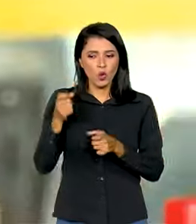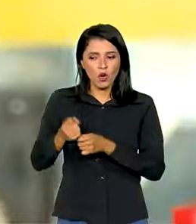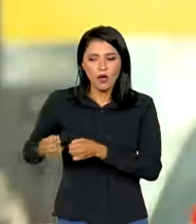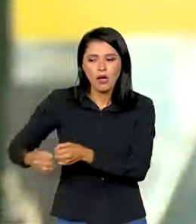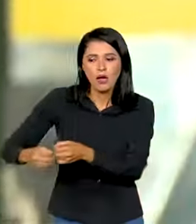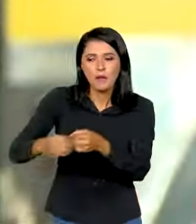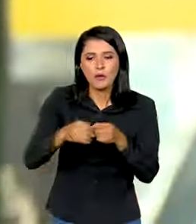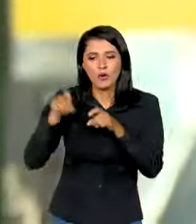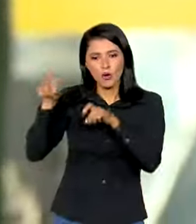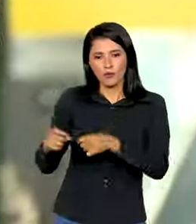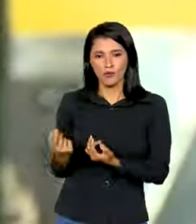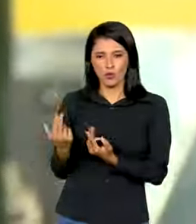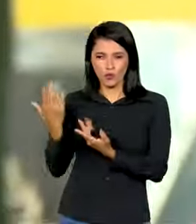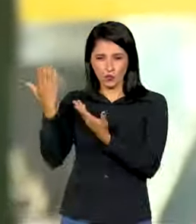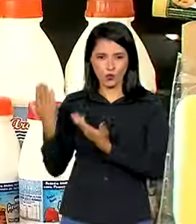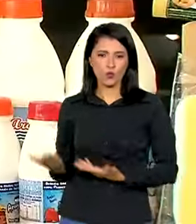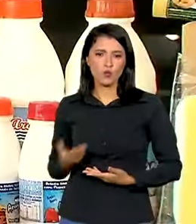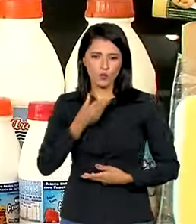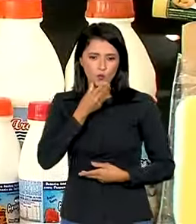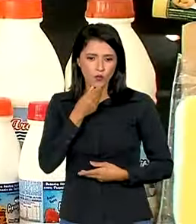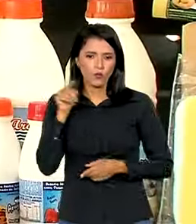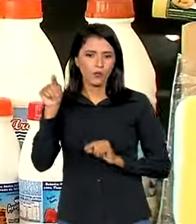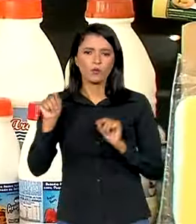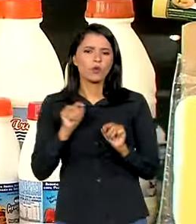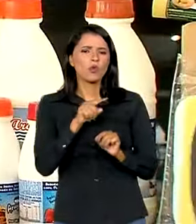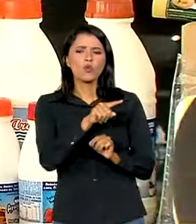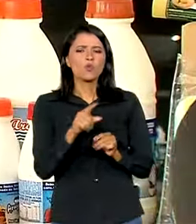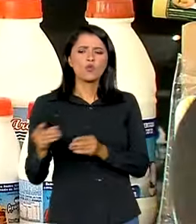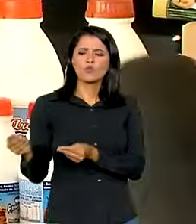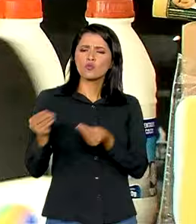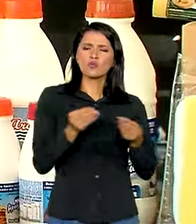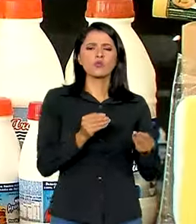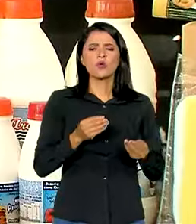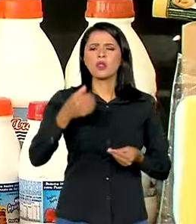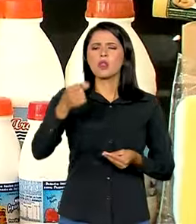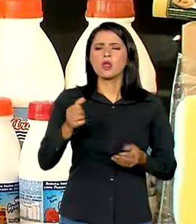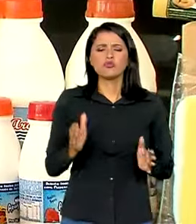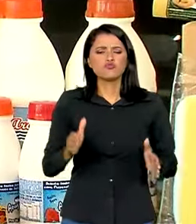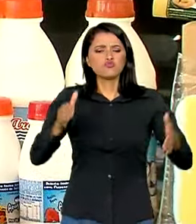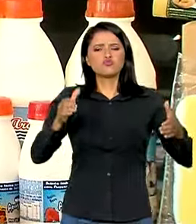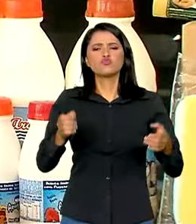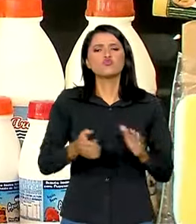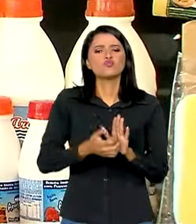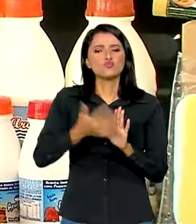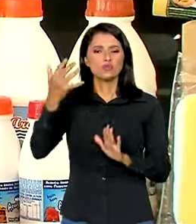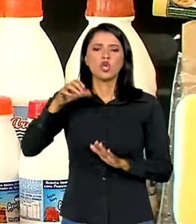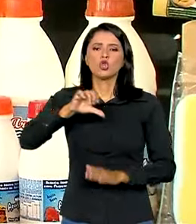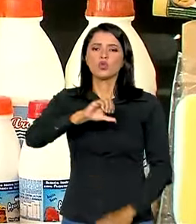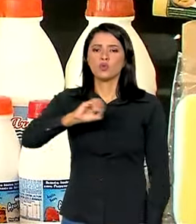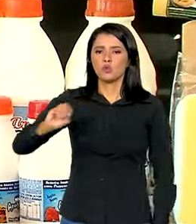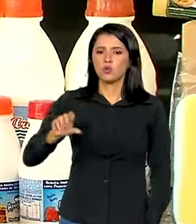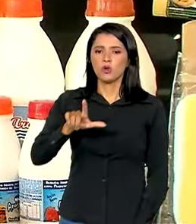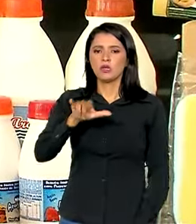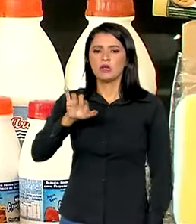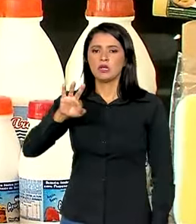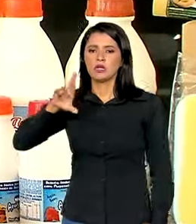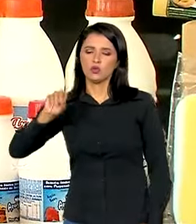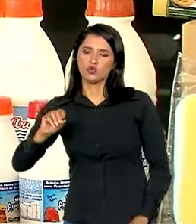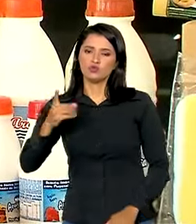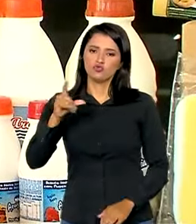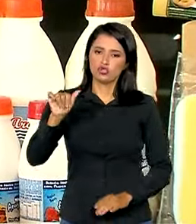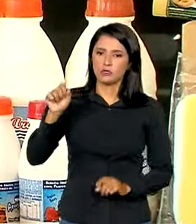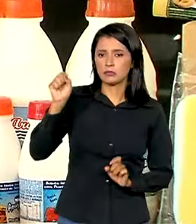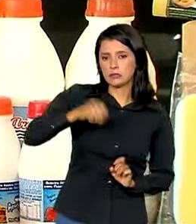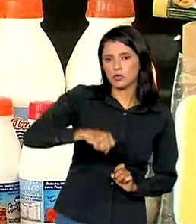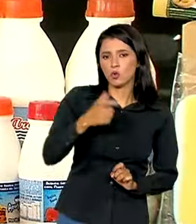região, como o seu Benedito. Qual é o volume que o senhor entrega aqui de leite? 900 litros. Um dia sim, um dia não.